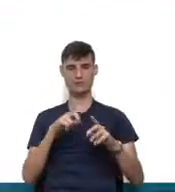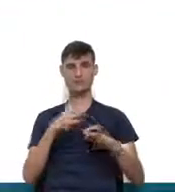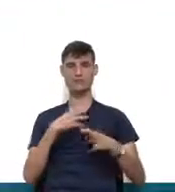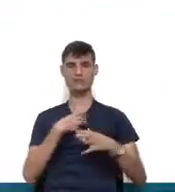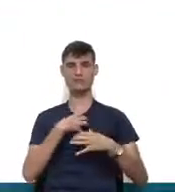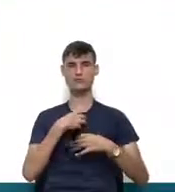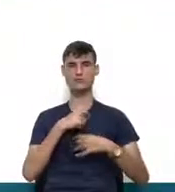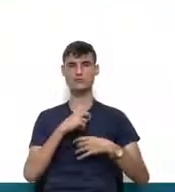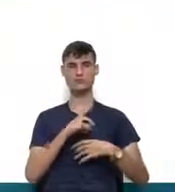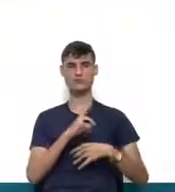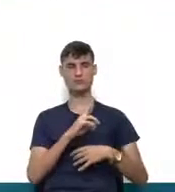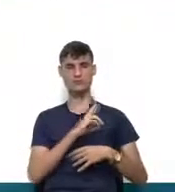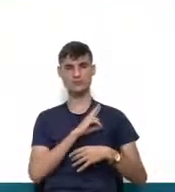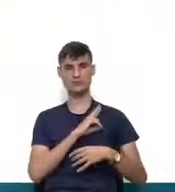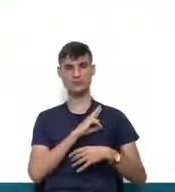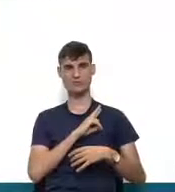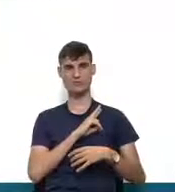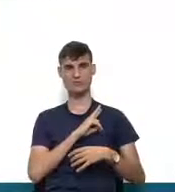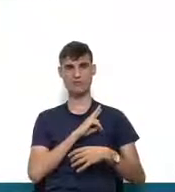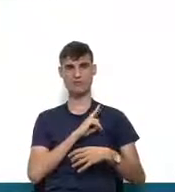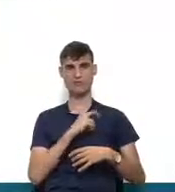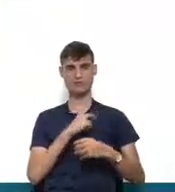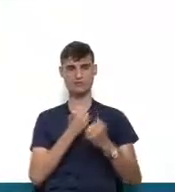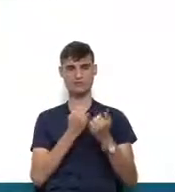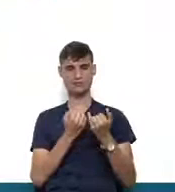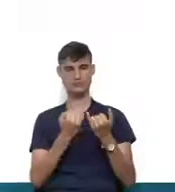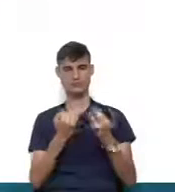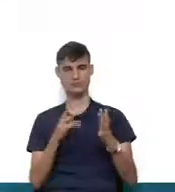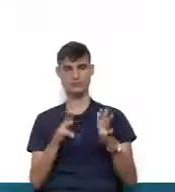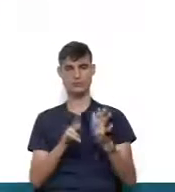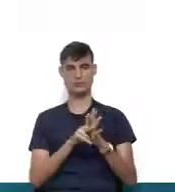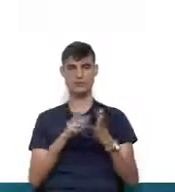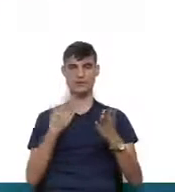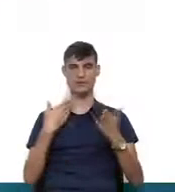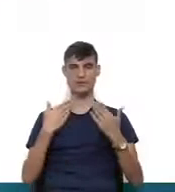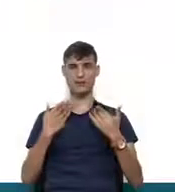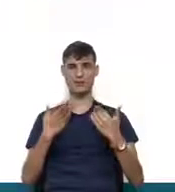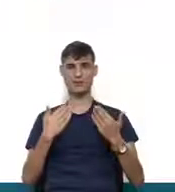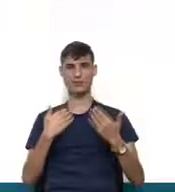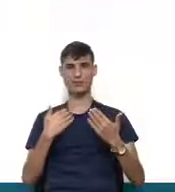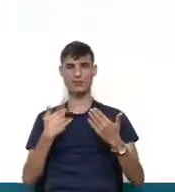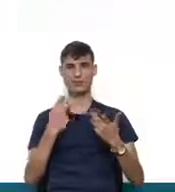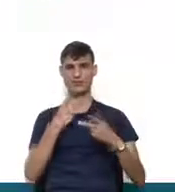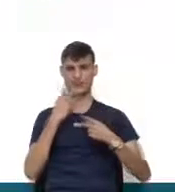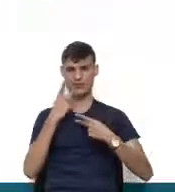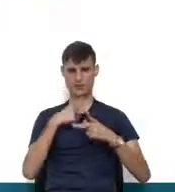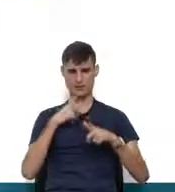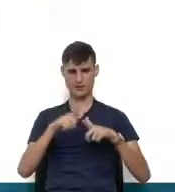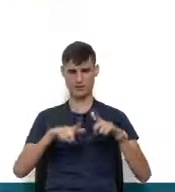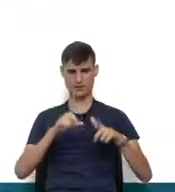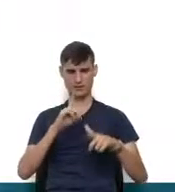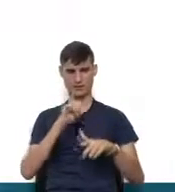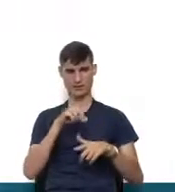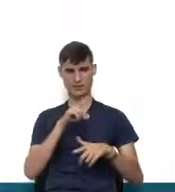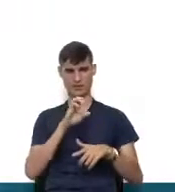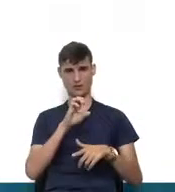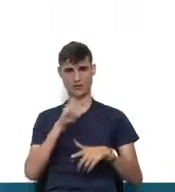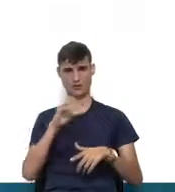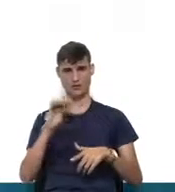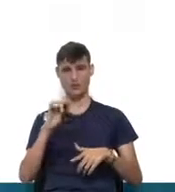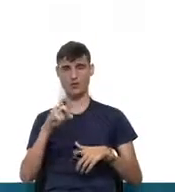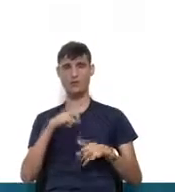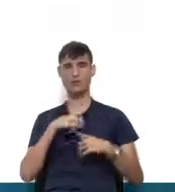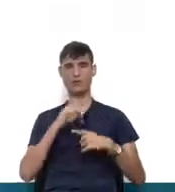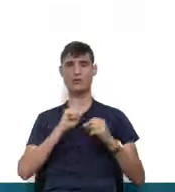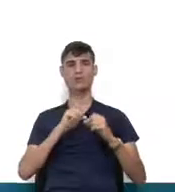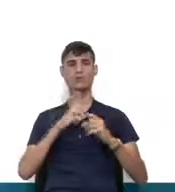forma de representar essa equação do calor. E quando a gente vai trabalhar com EDO, a gente tem